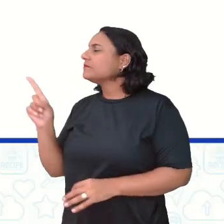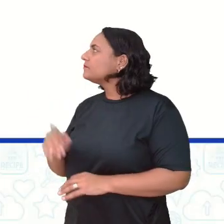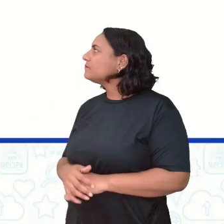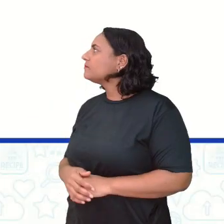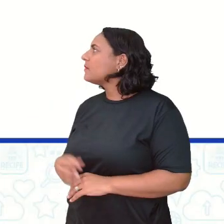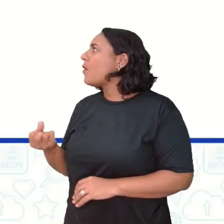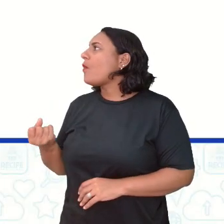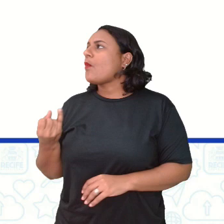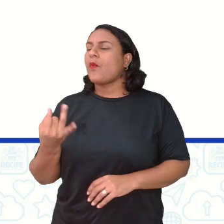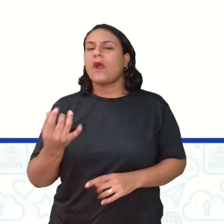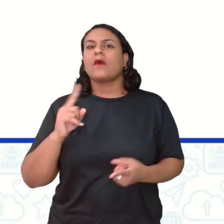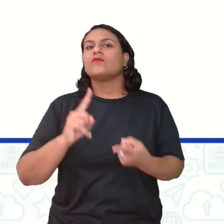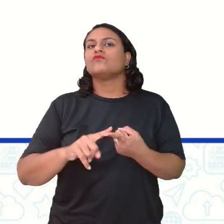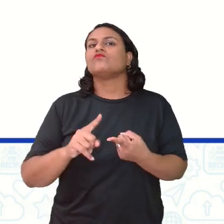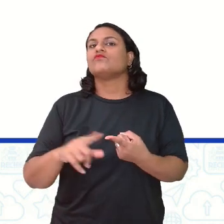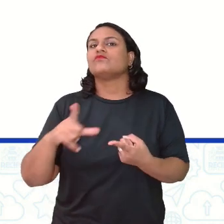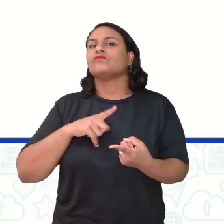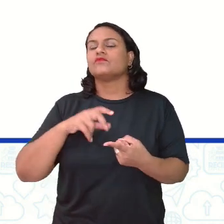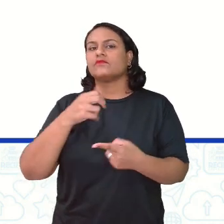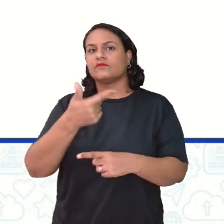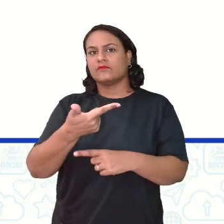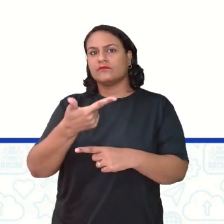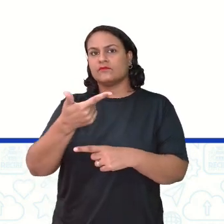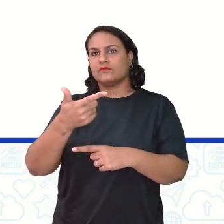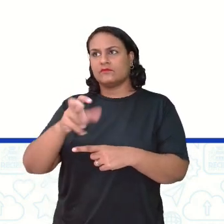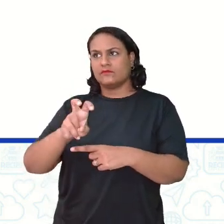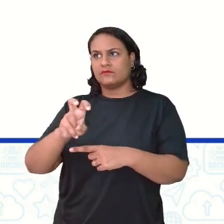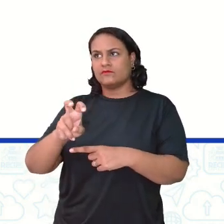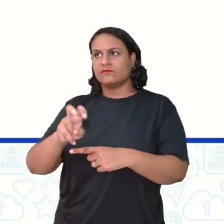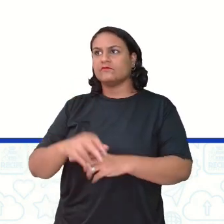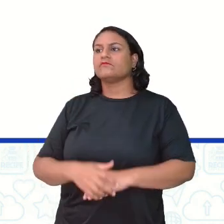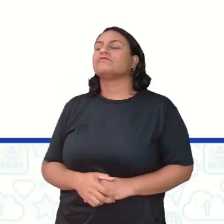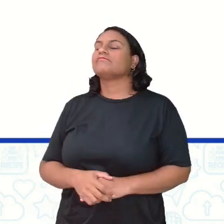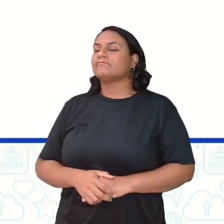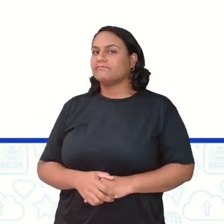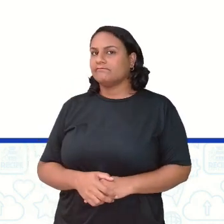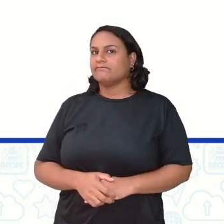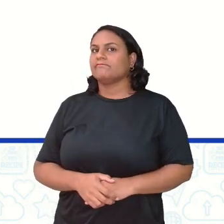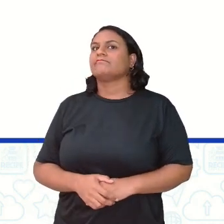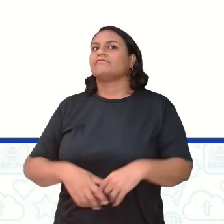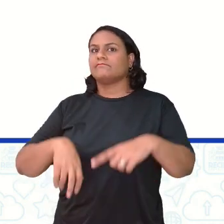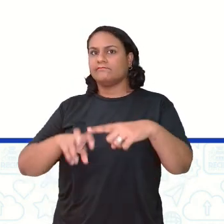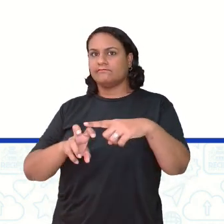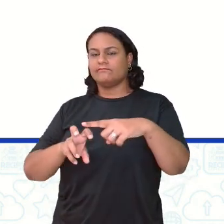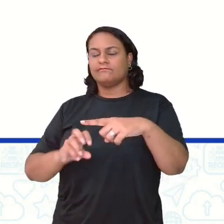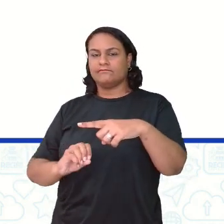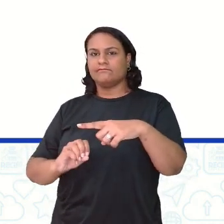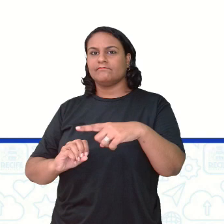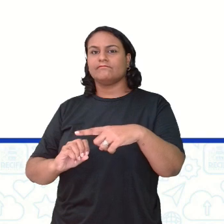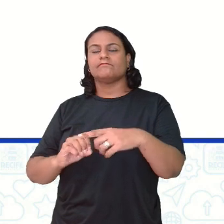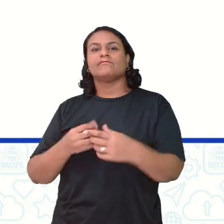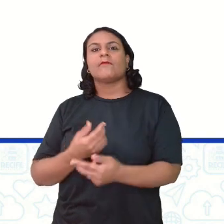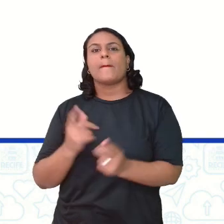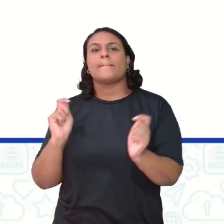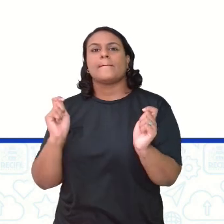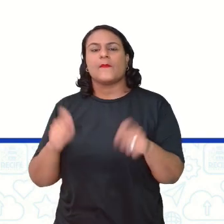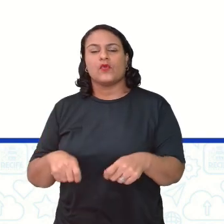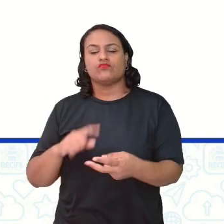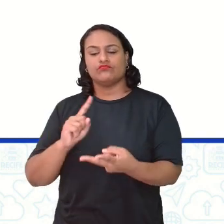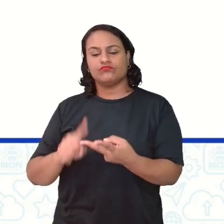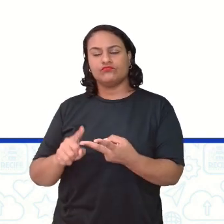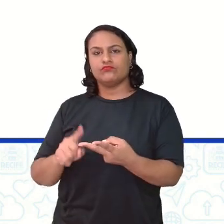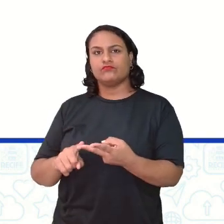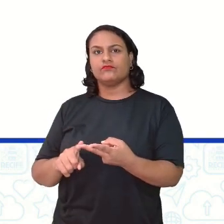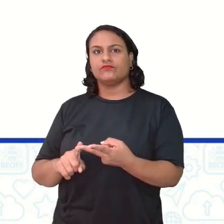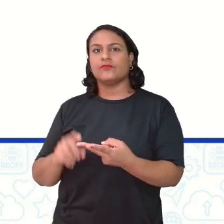Quantos casos favoráveis eu tenho? 25 casos favoráveis sobre 50 casos possíveis, tá